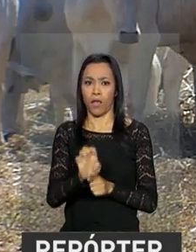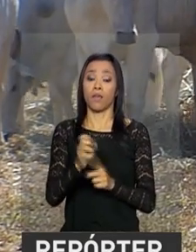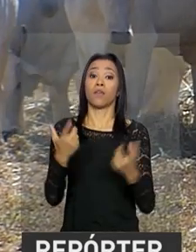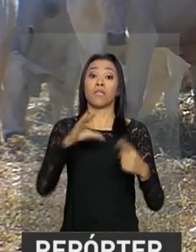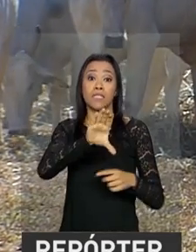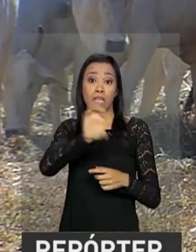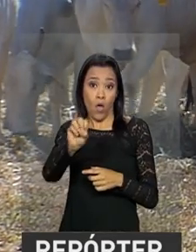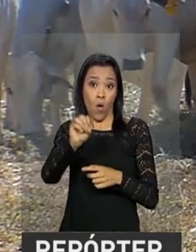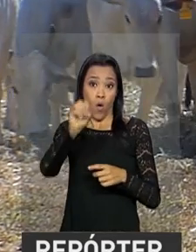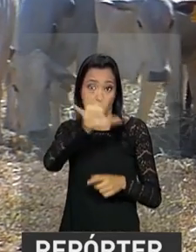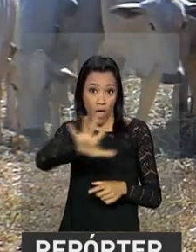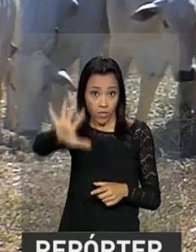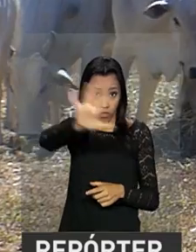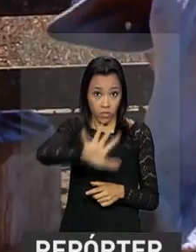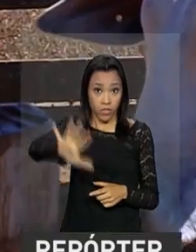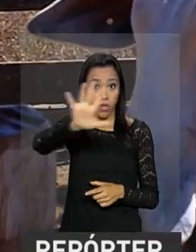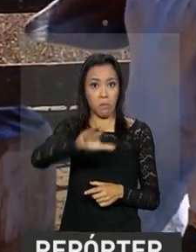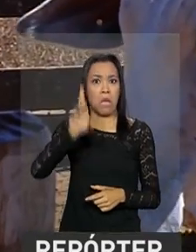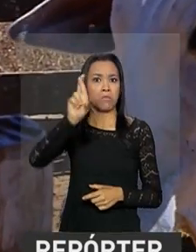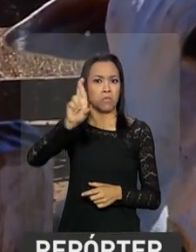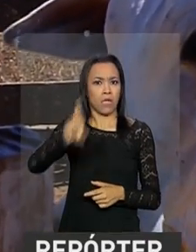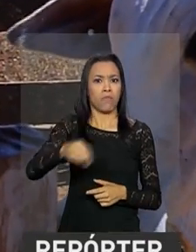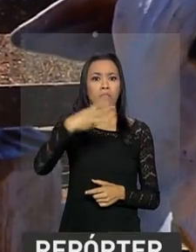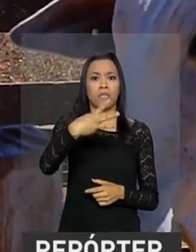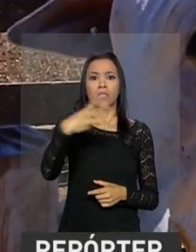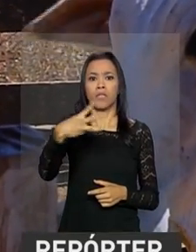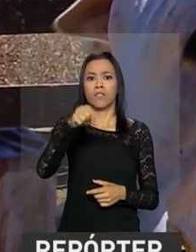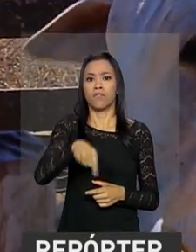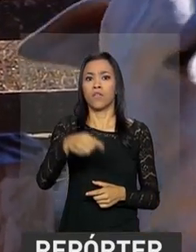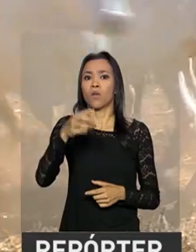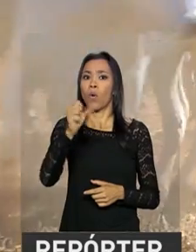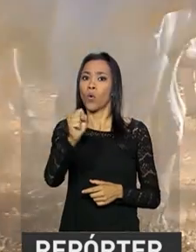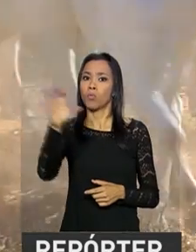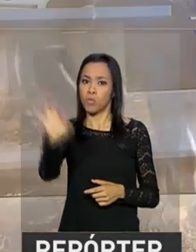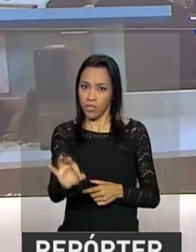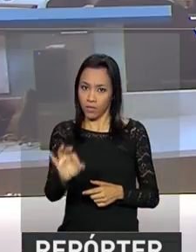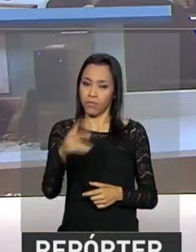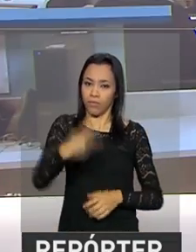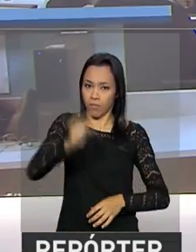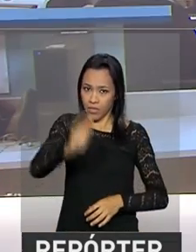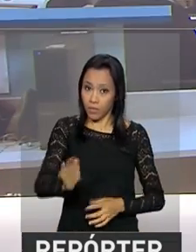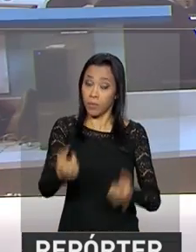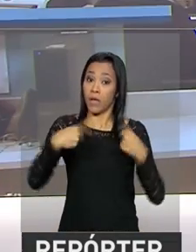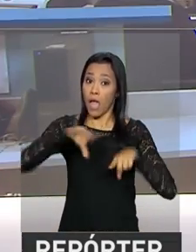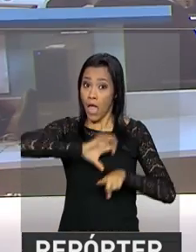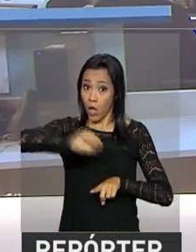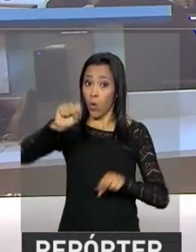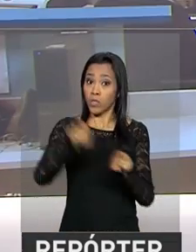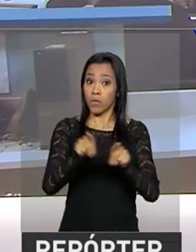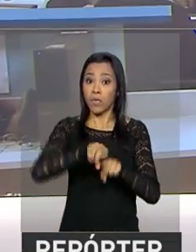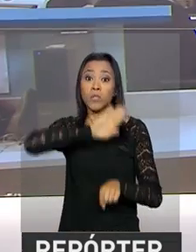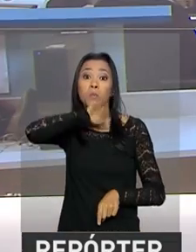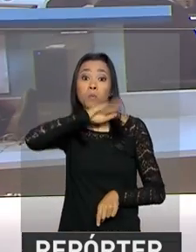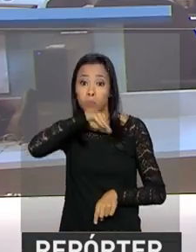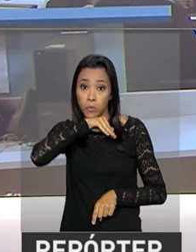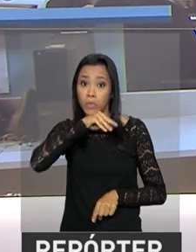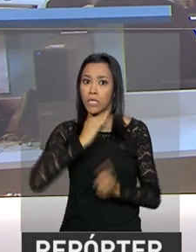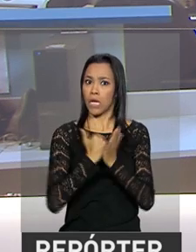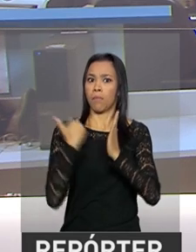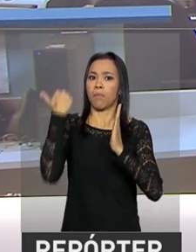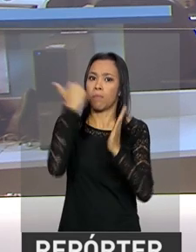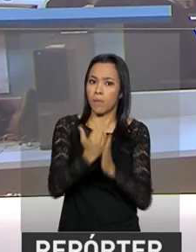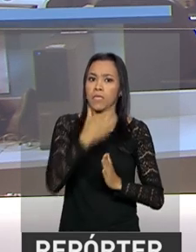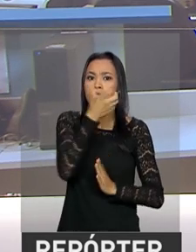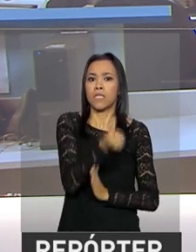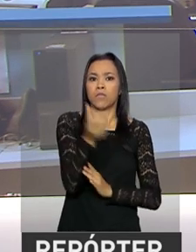é a principal produtora responsável por 33,8 do Gado Nacional recorde também na pecuária suína que cresceu mais